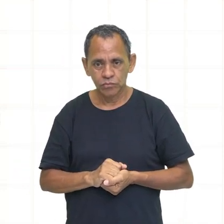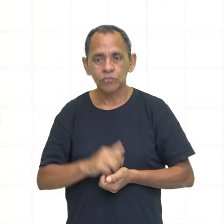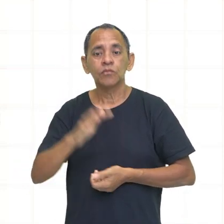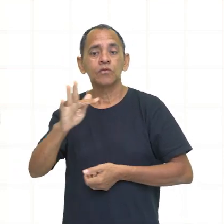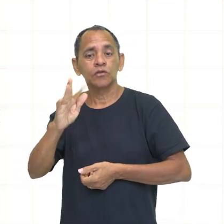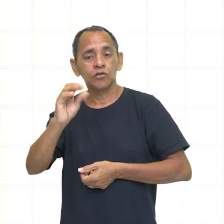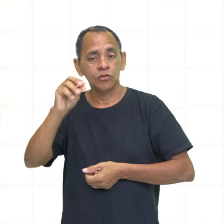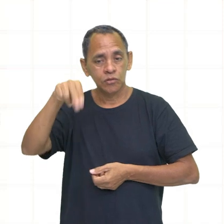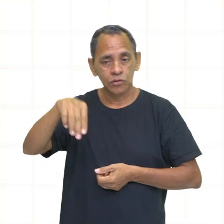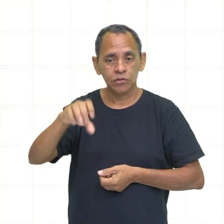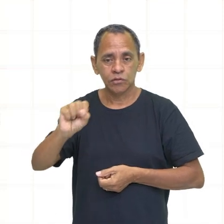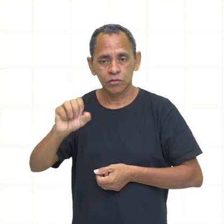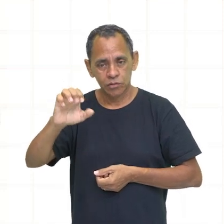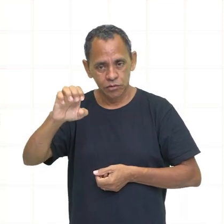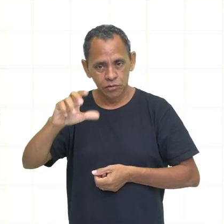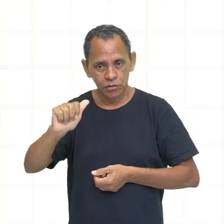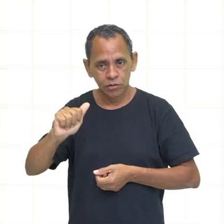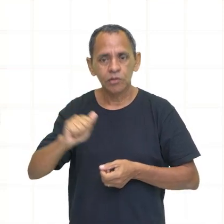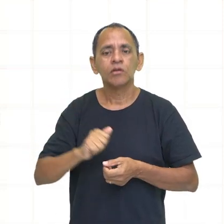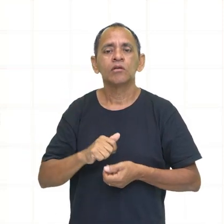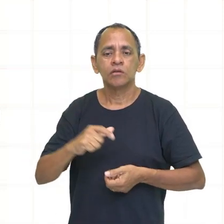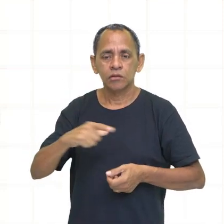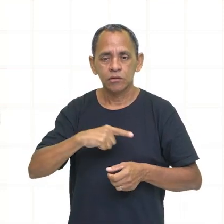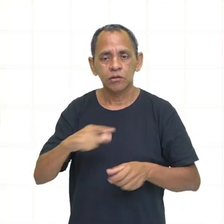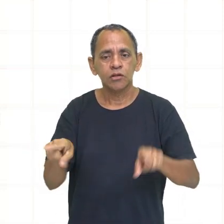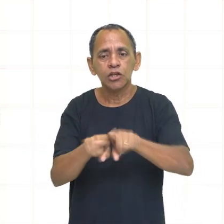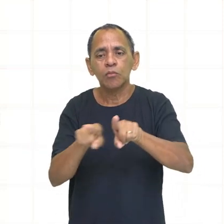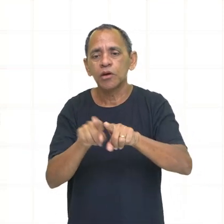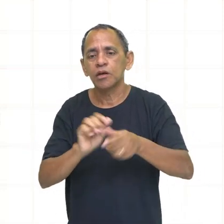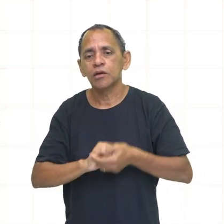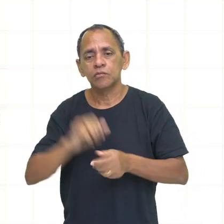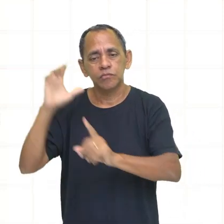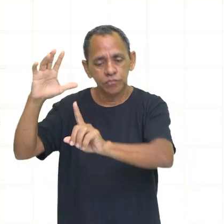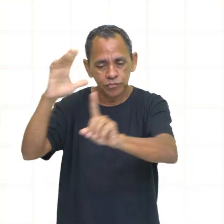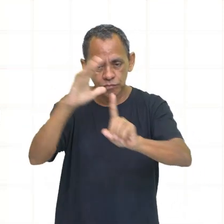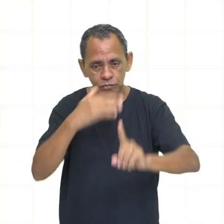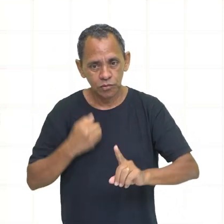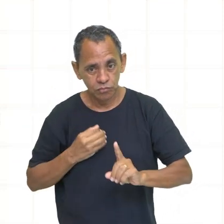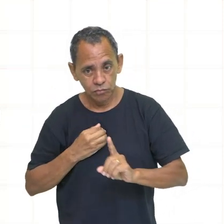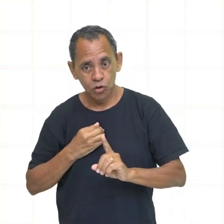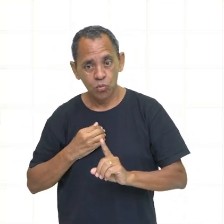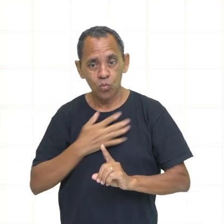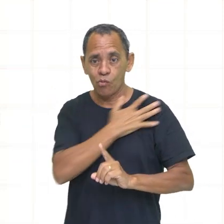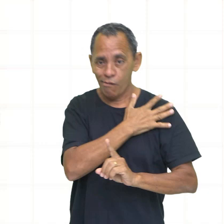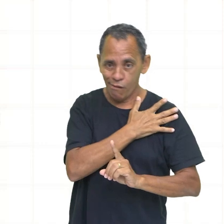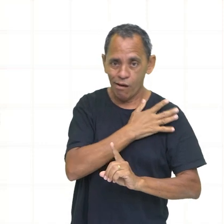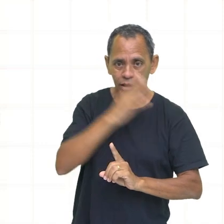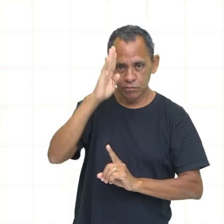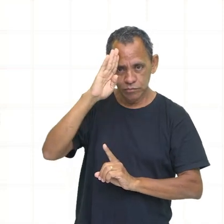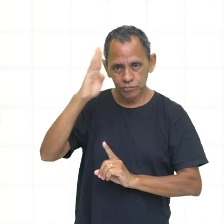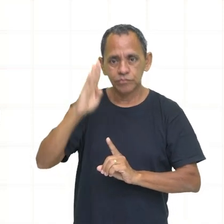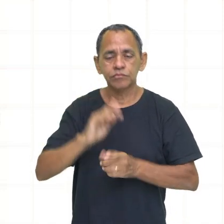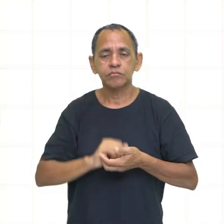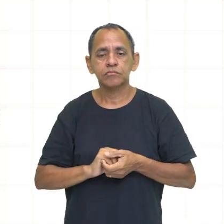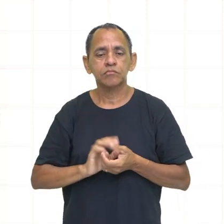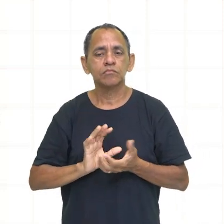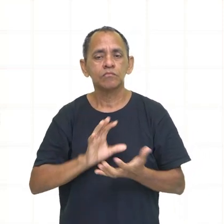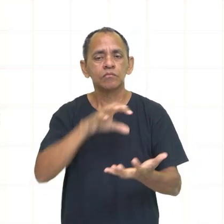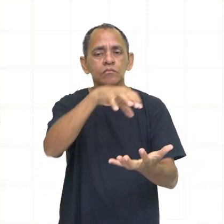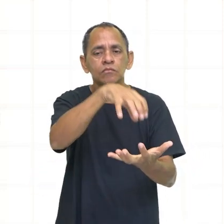seu governo também vai ter uma forte influência dos militares, que vão deter o